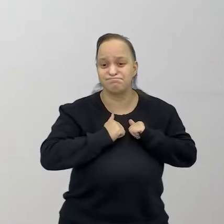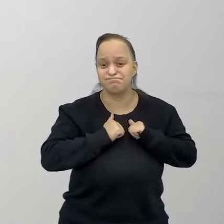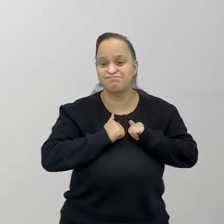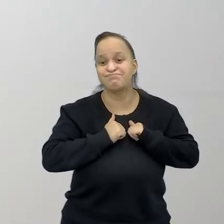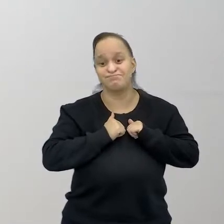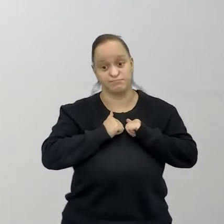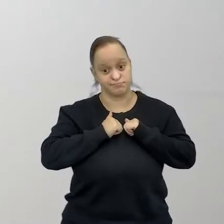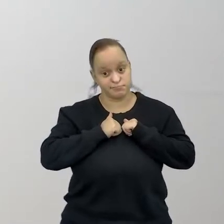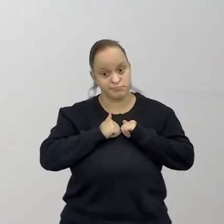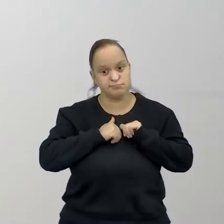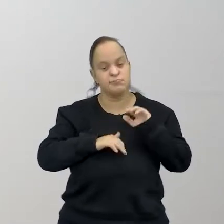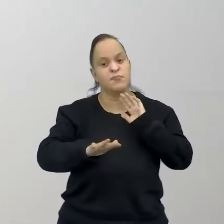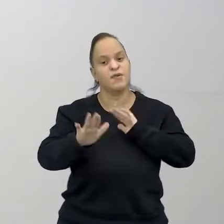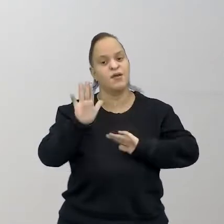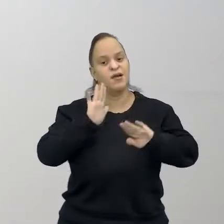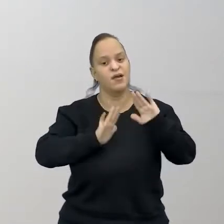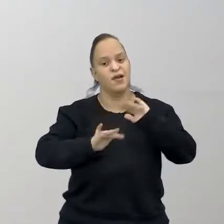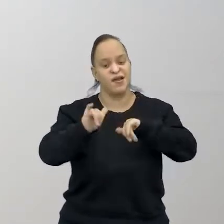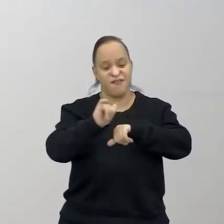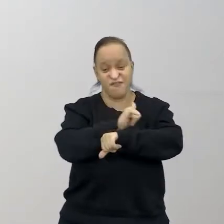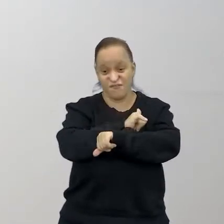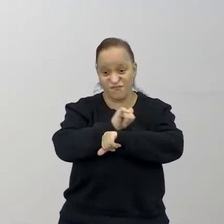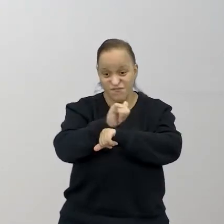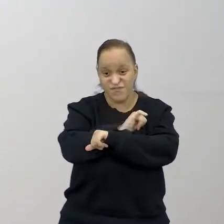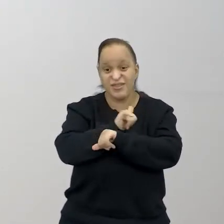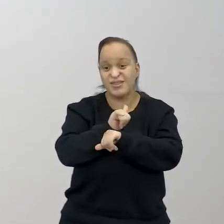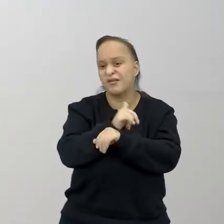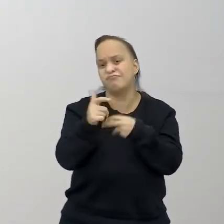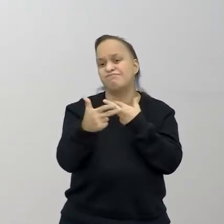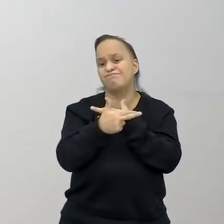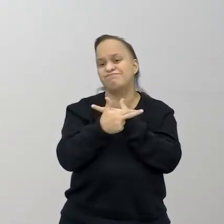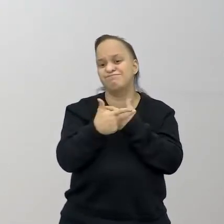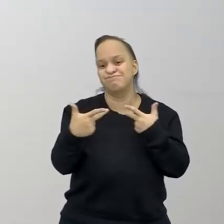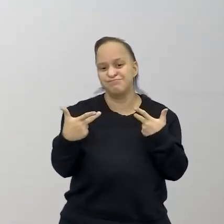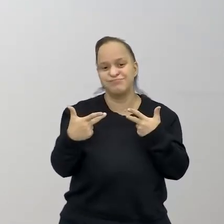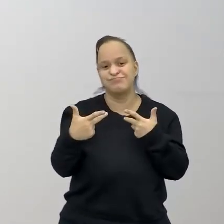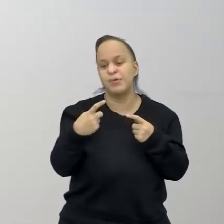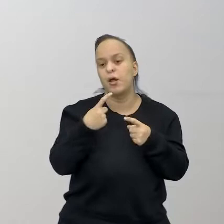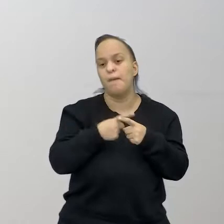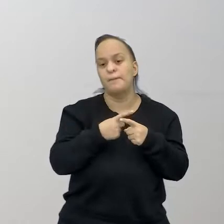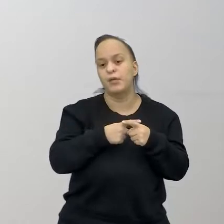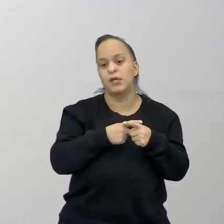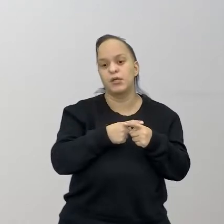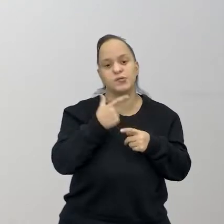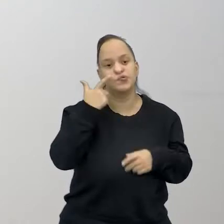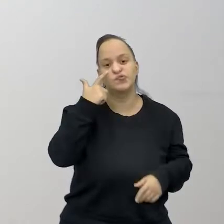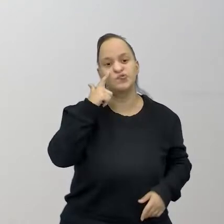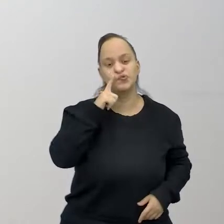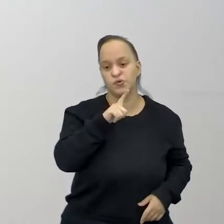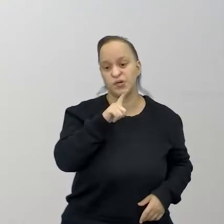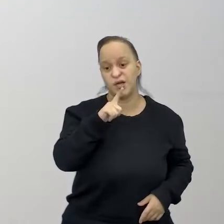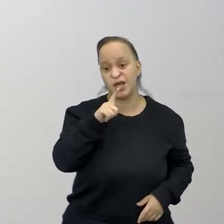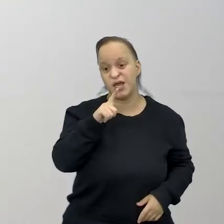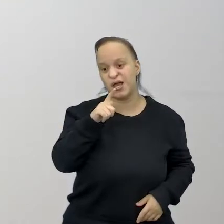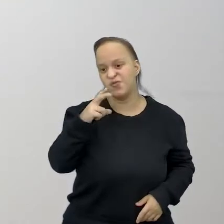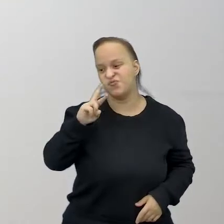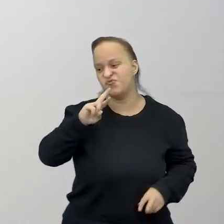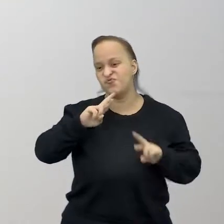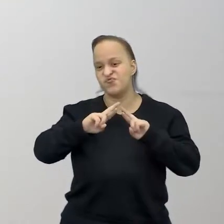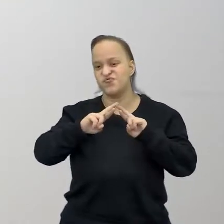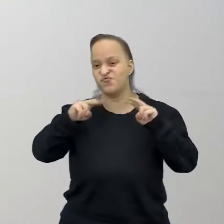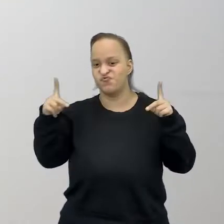a evitar situações porque você não consegue lidar com isso, é muito diferente de eu falar que eu fiquei ansiosa antes de entrar aqui e dar uma aula,